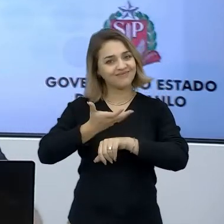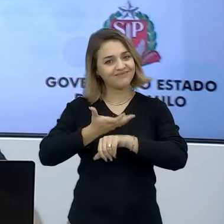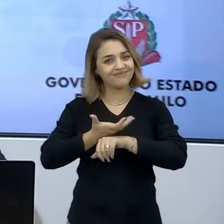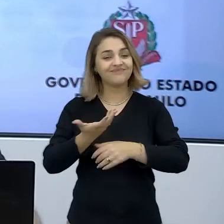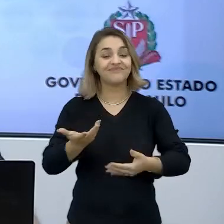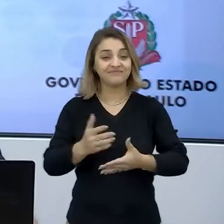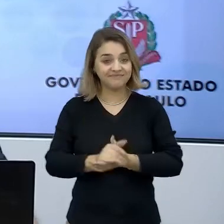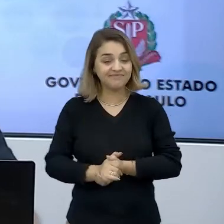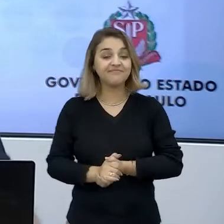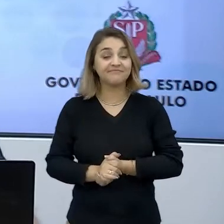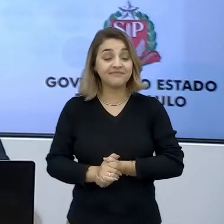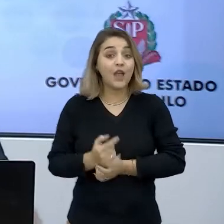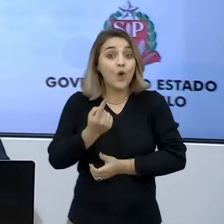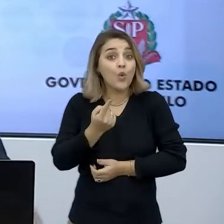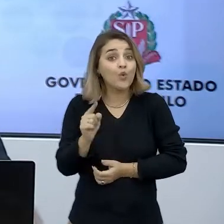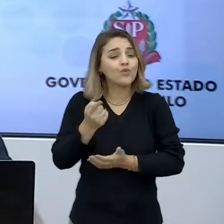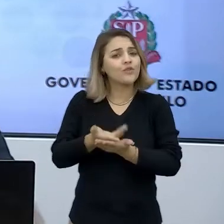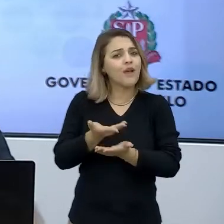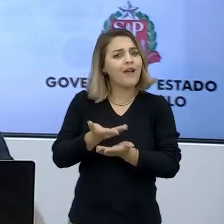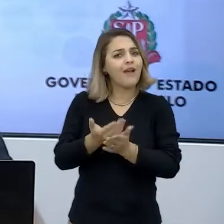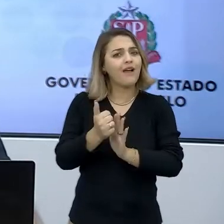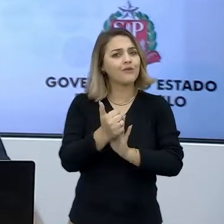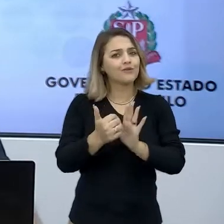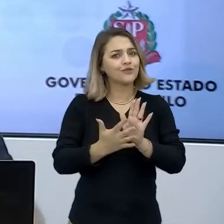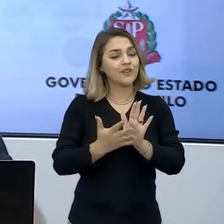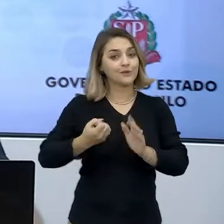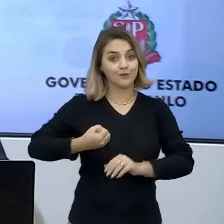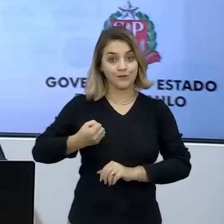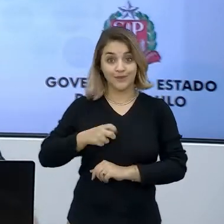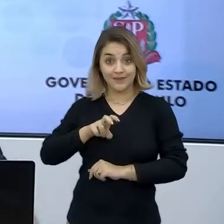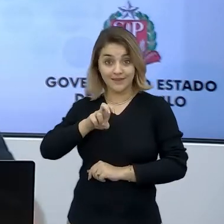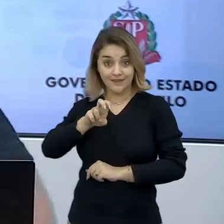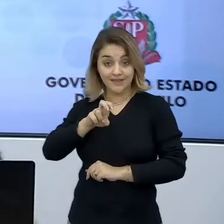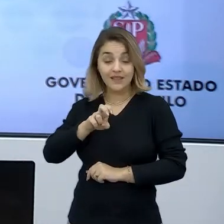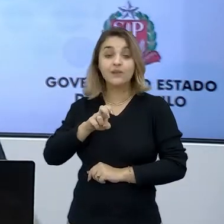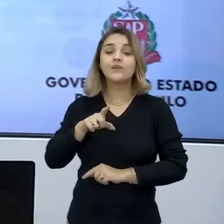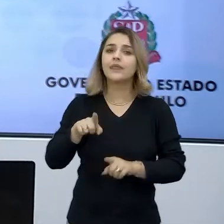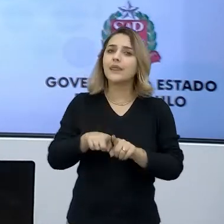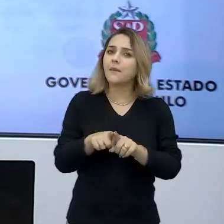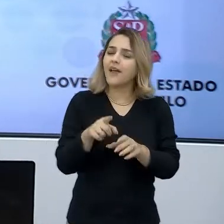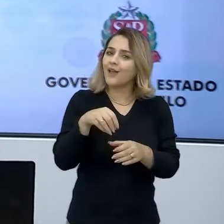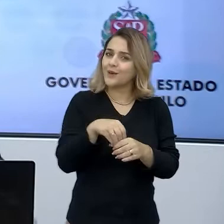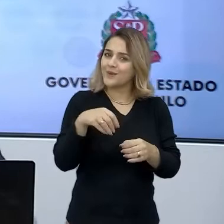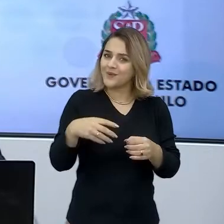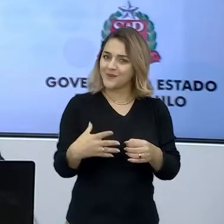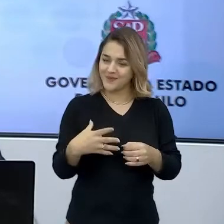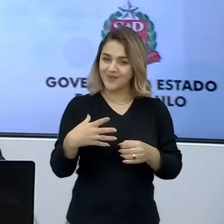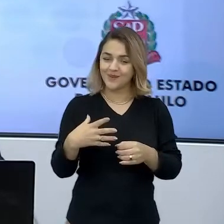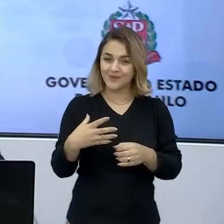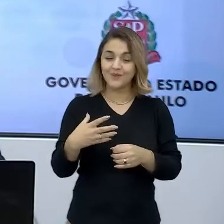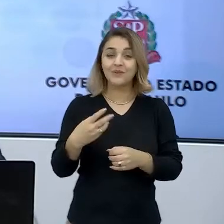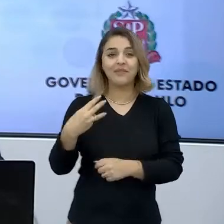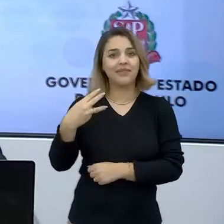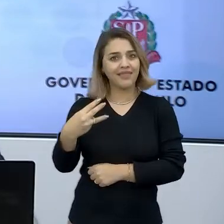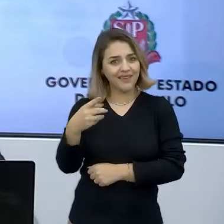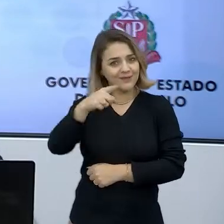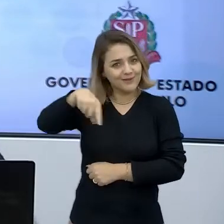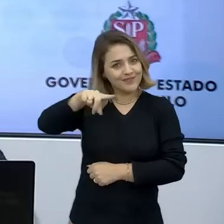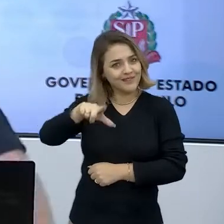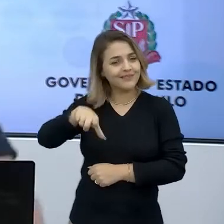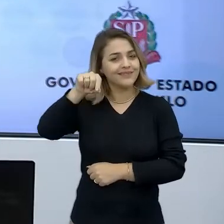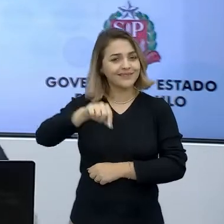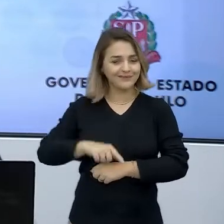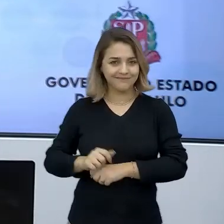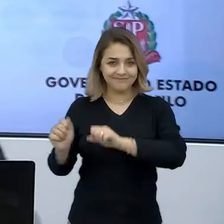última aula aí da atividade 5 e a última aula do componente 3 aí que vocês escolheram aí. Põe